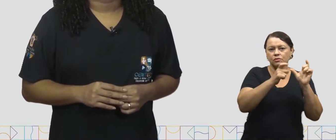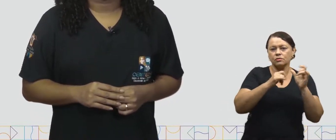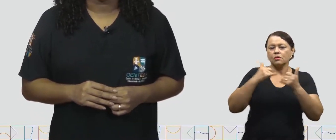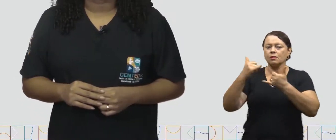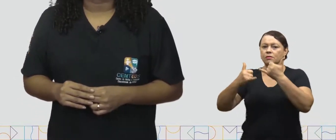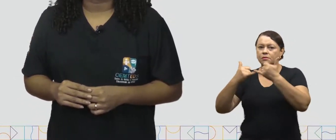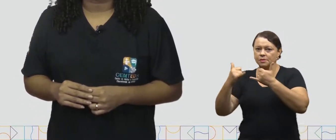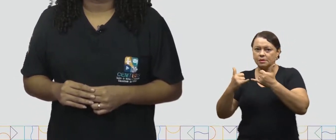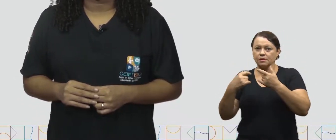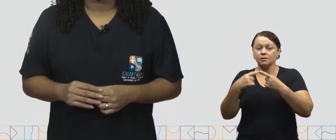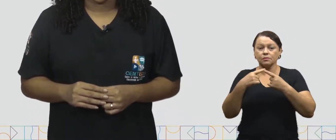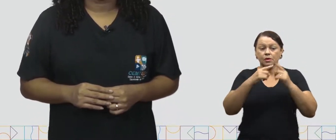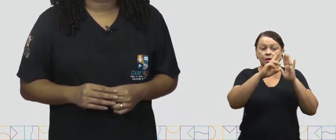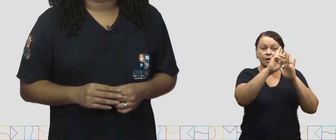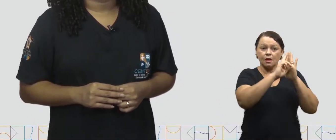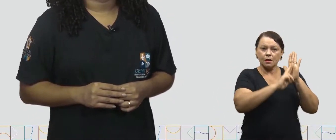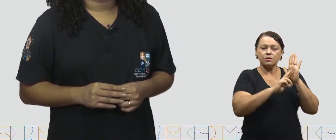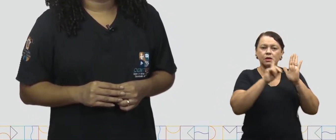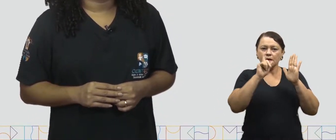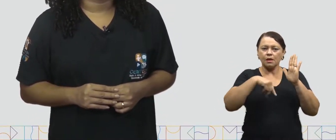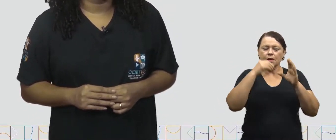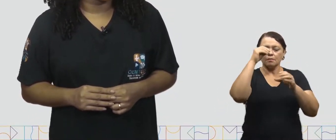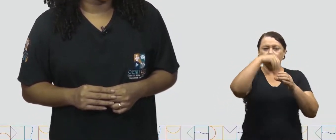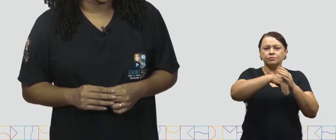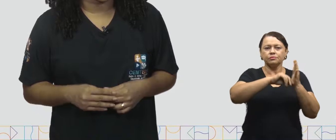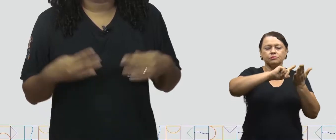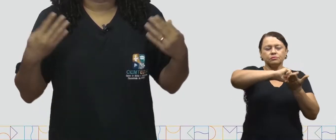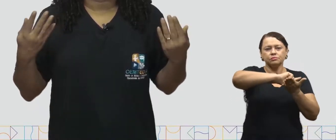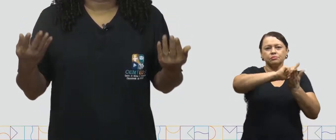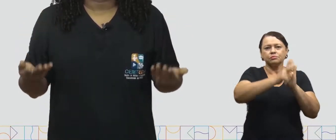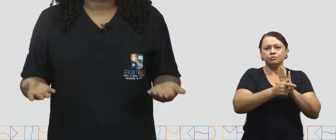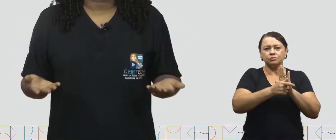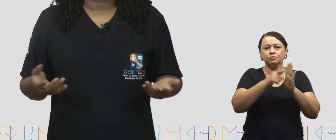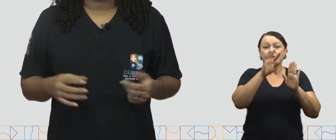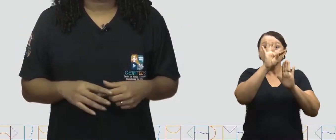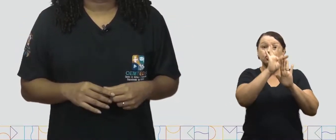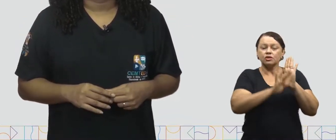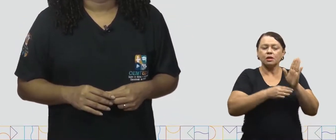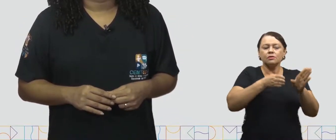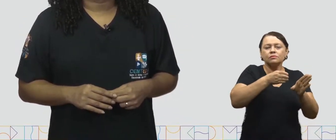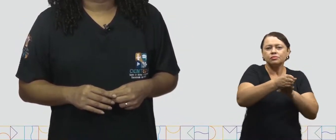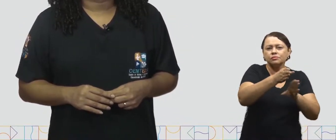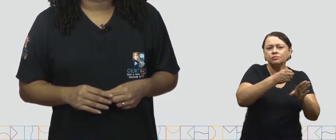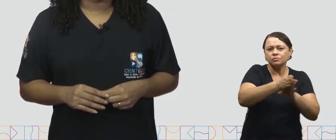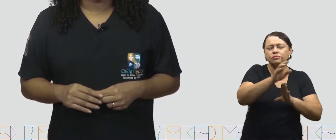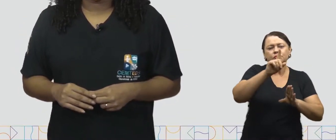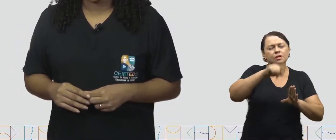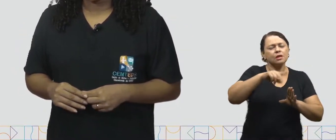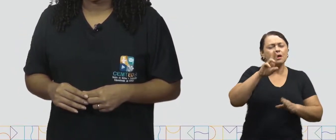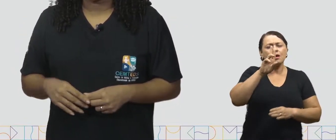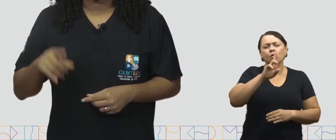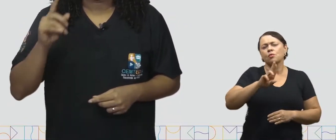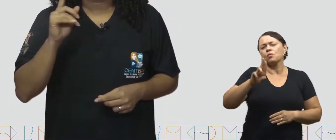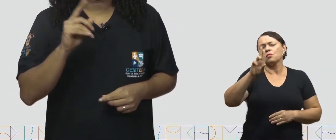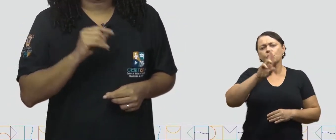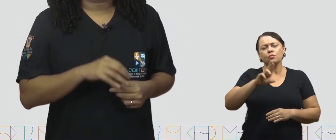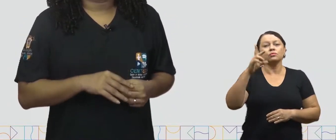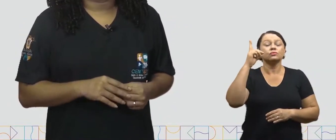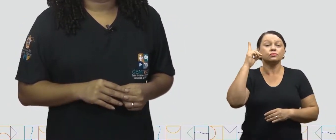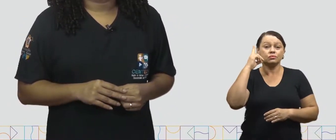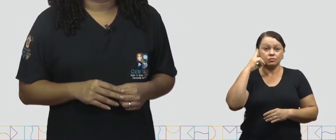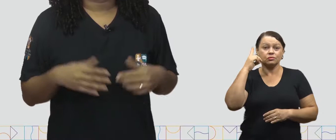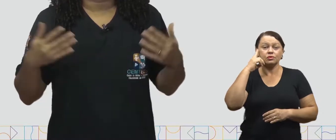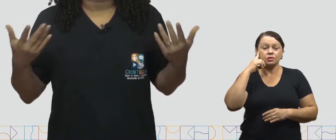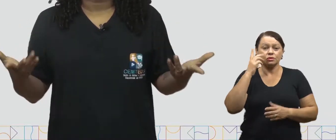jogos fazem parte de um gênero textual chamado texto instrucional, que é um tipo textual muito útil no nosso dia a dia. E sempre